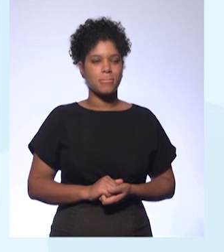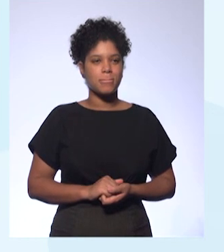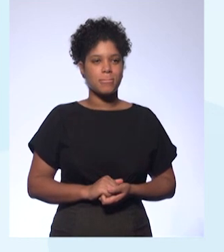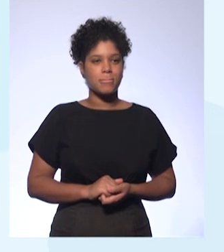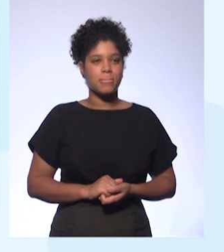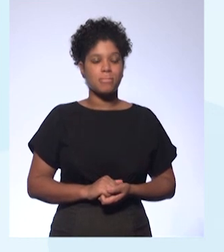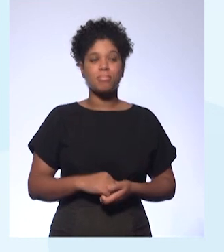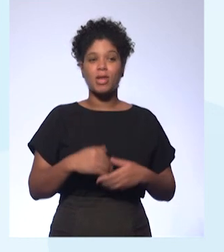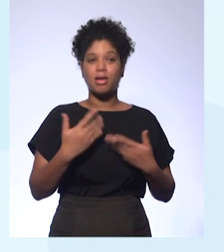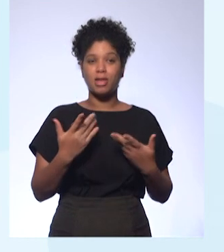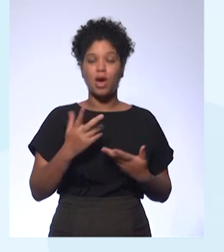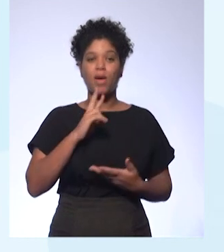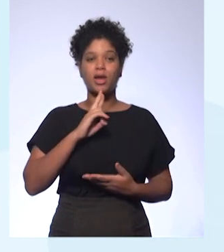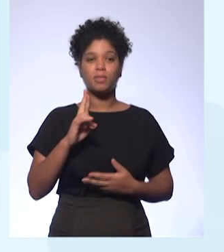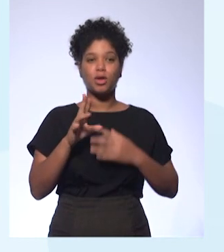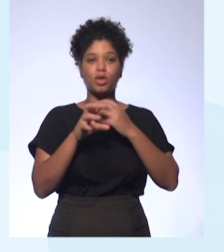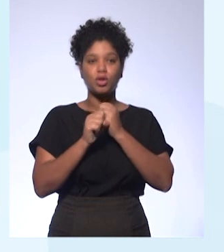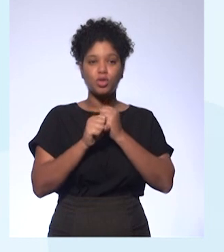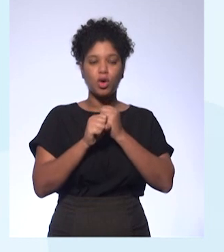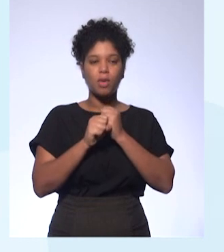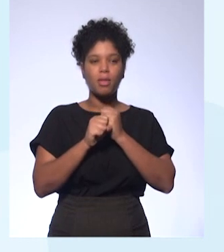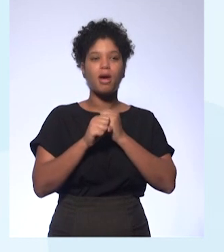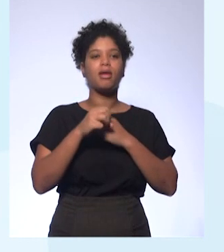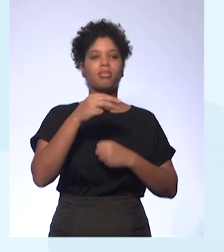Então, vai dar um valor de